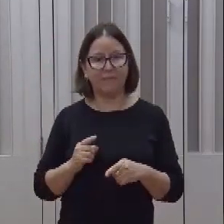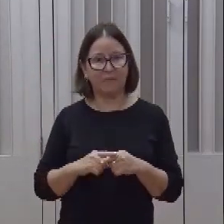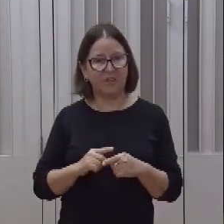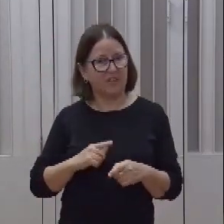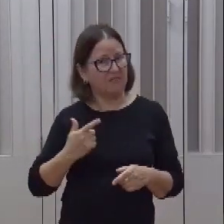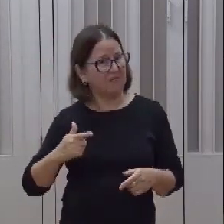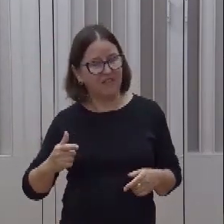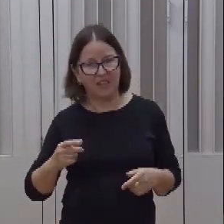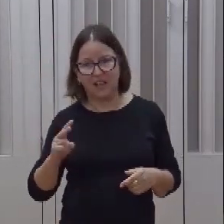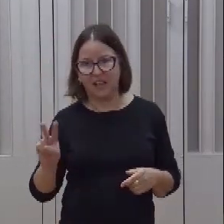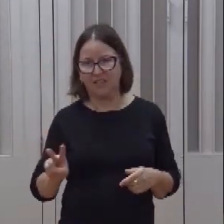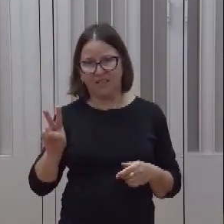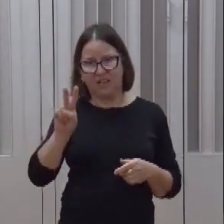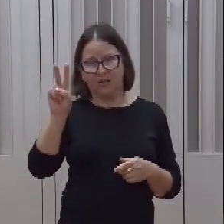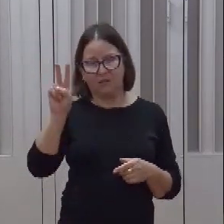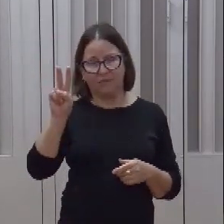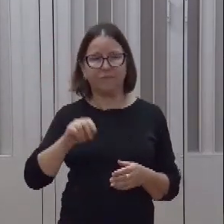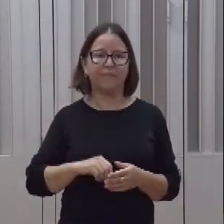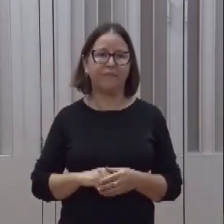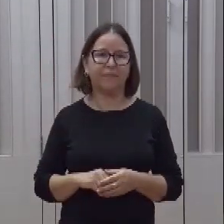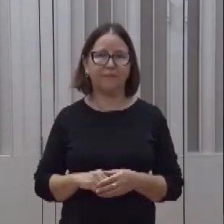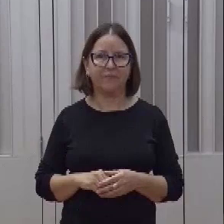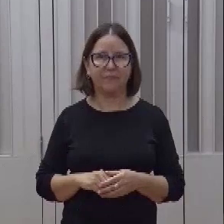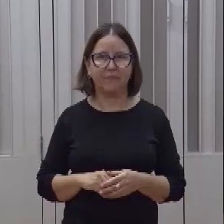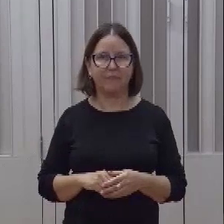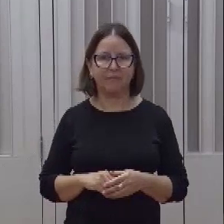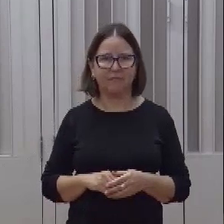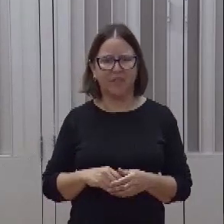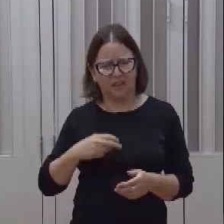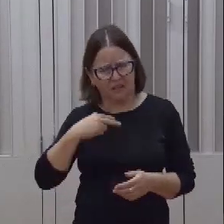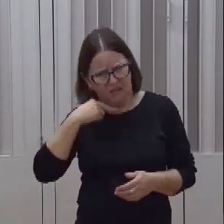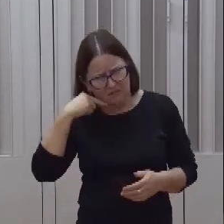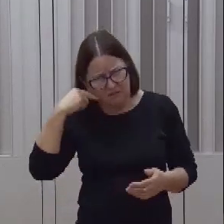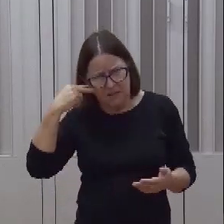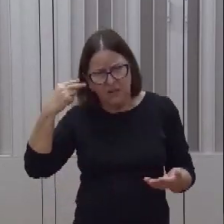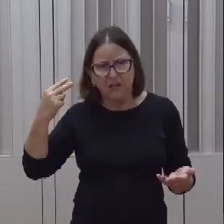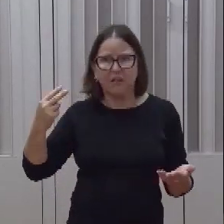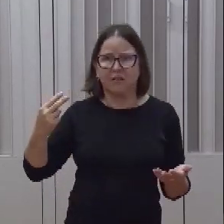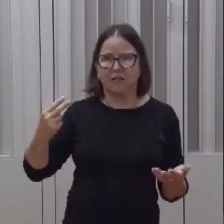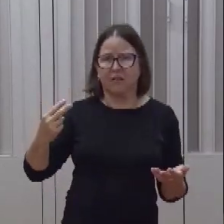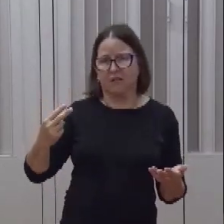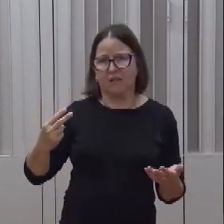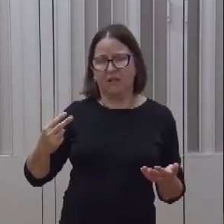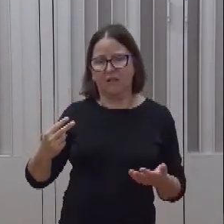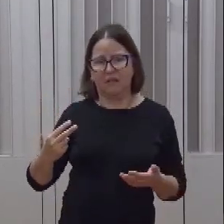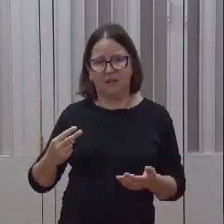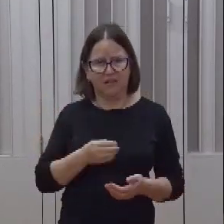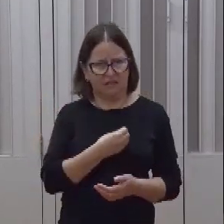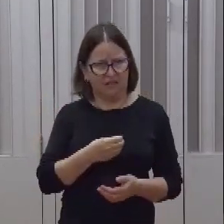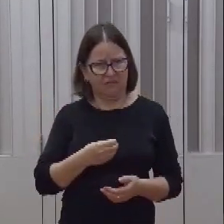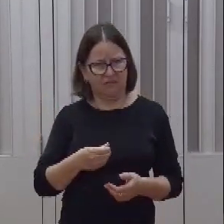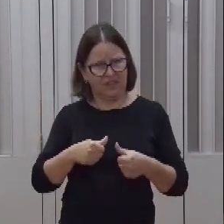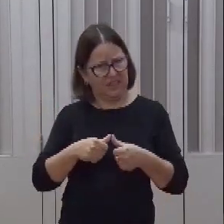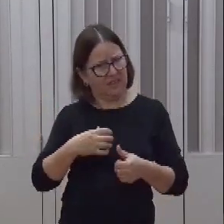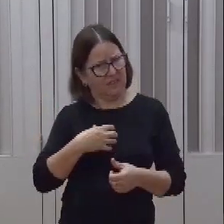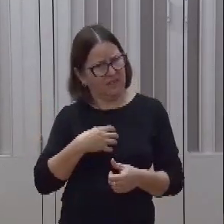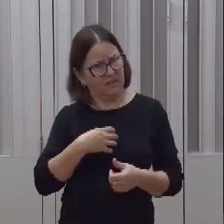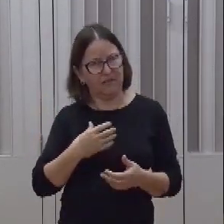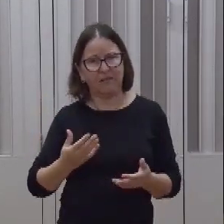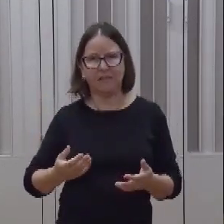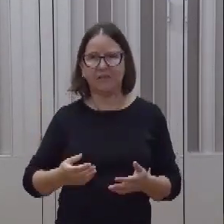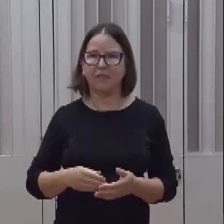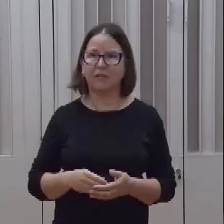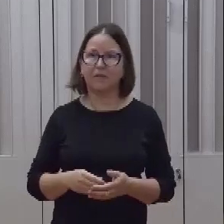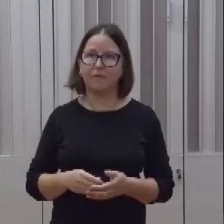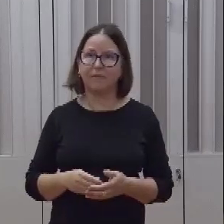valor. Seria nossa vergonha se nós agíssemos assim.